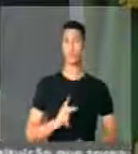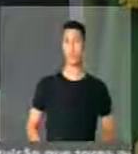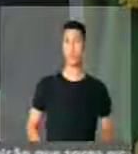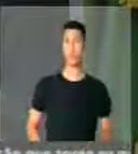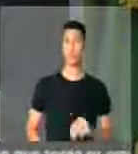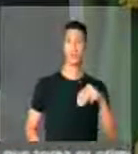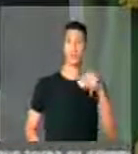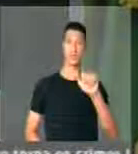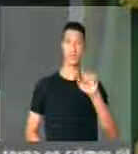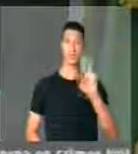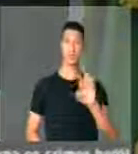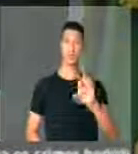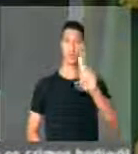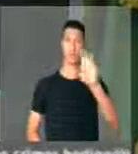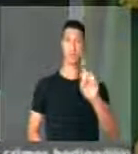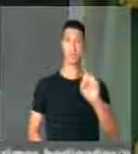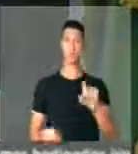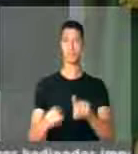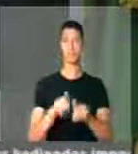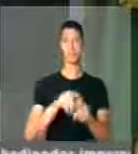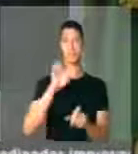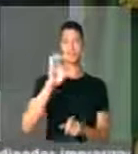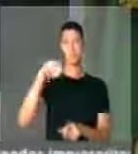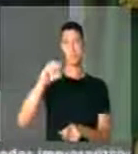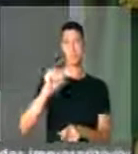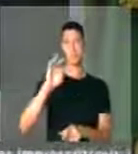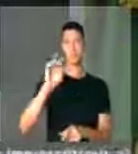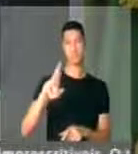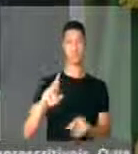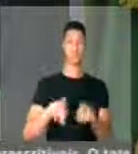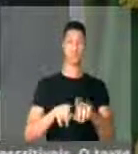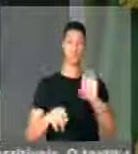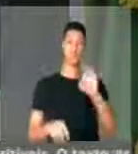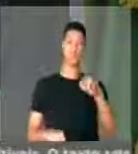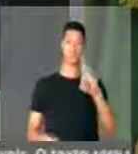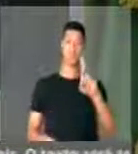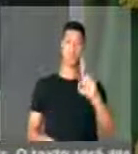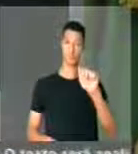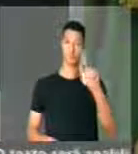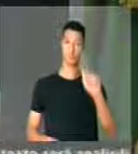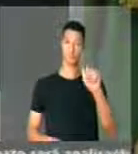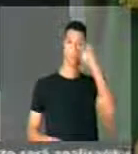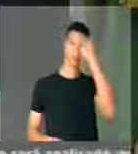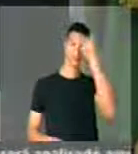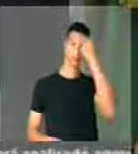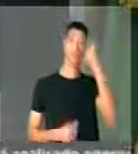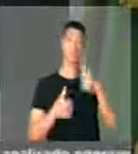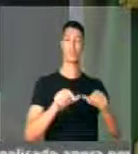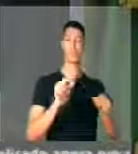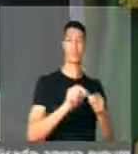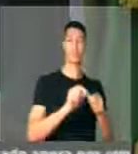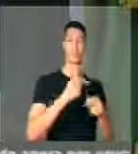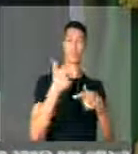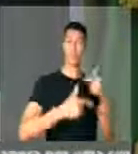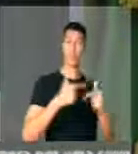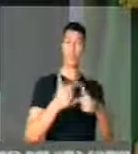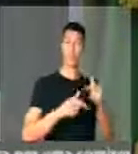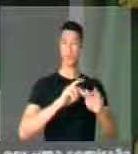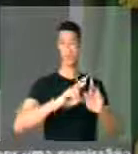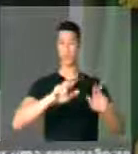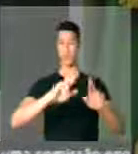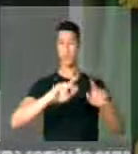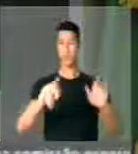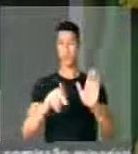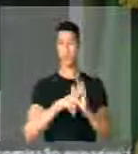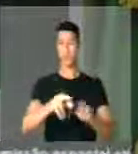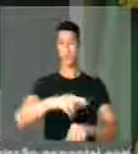presidente, Matheus Garcia, da Emater, da Embrapa, das cooperativas, das universidades que estão fazendo um trabalho